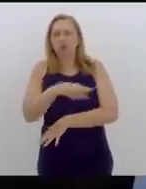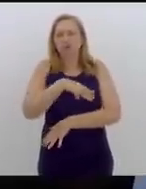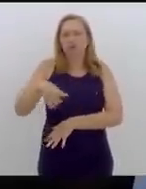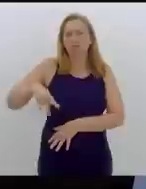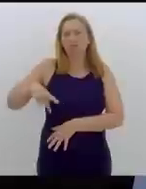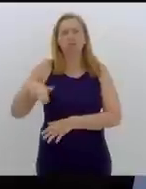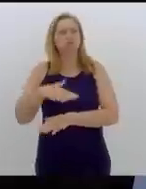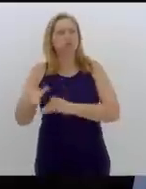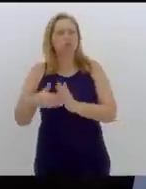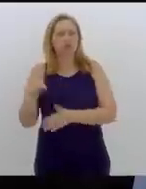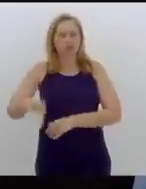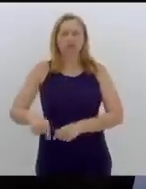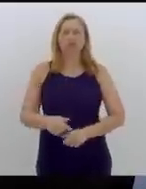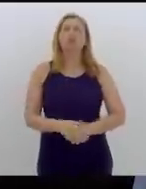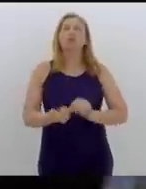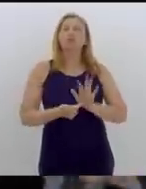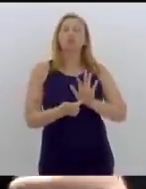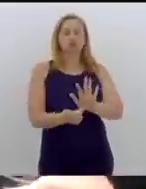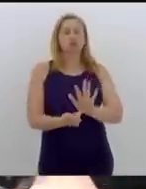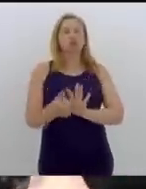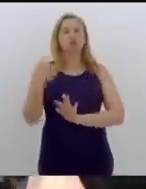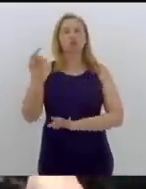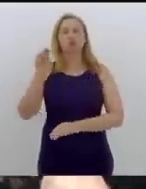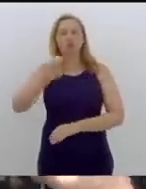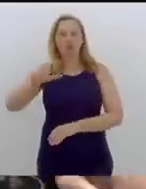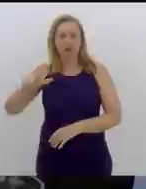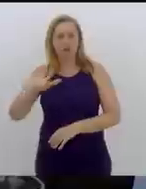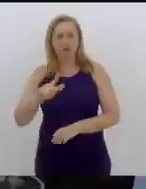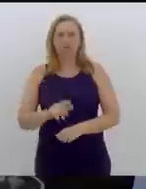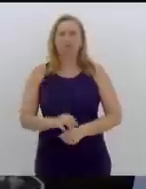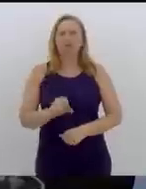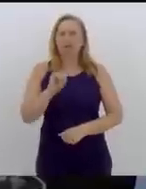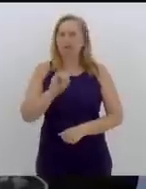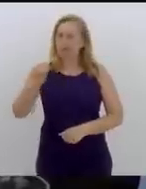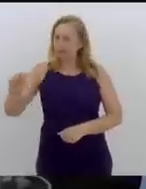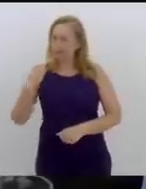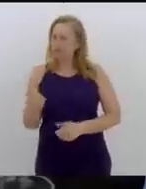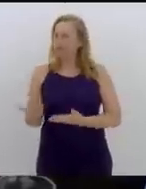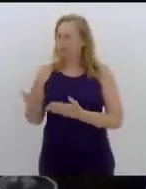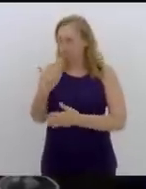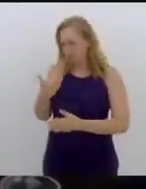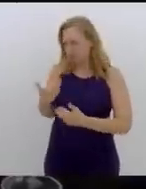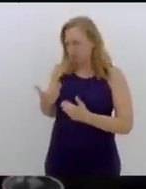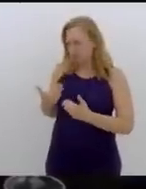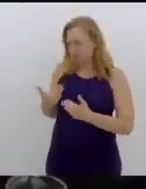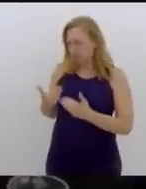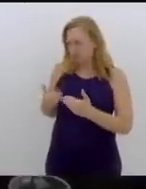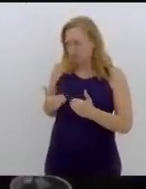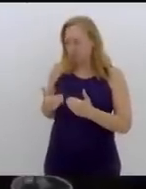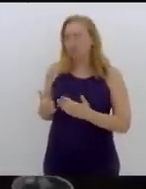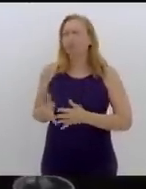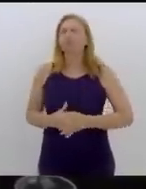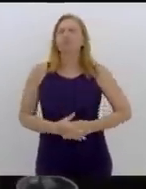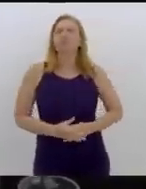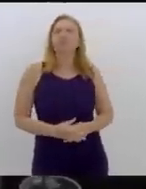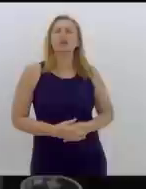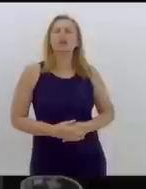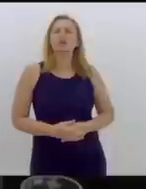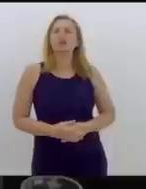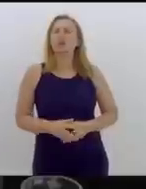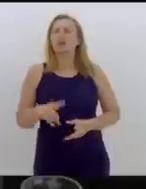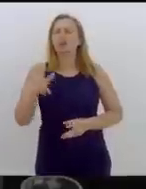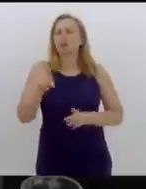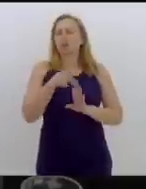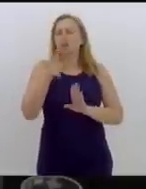todo mundo aqui eu mostrei para ele Coronel Assis por favor eu mostrei para ele Coronel a